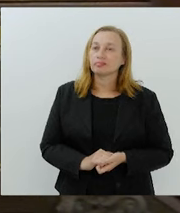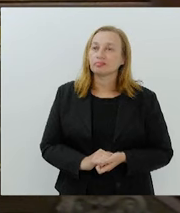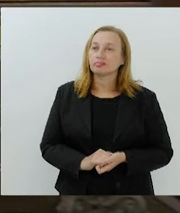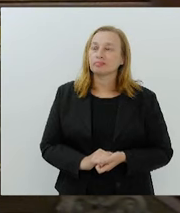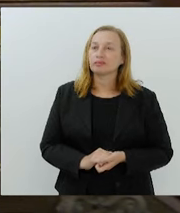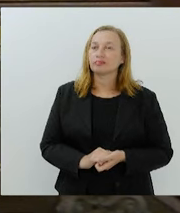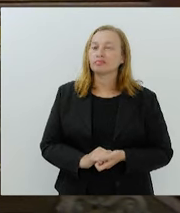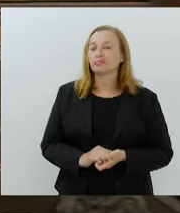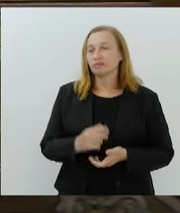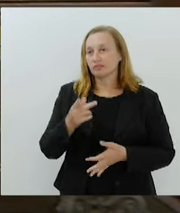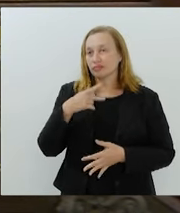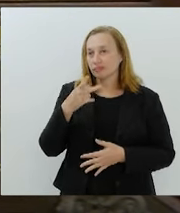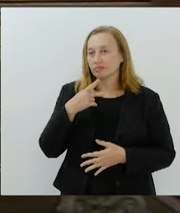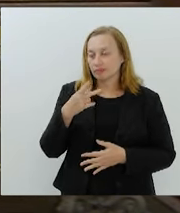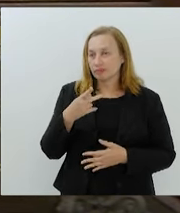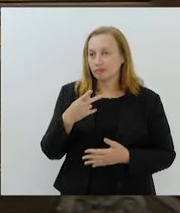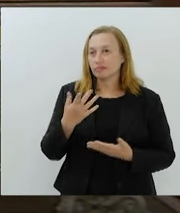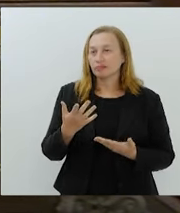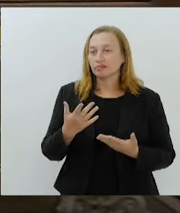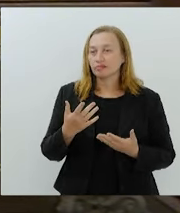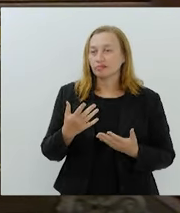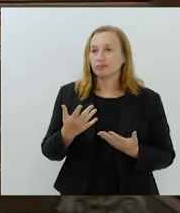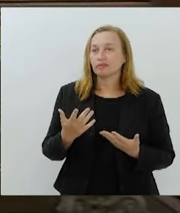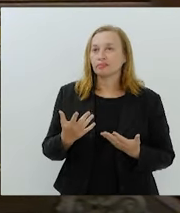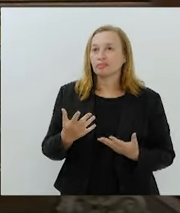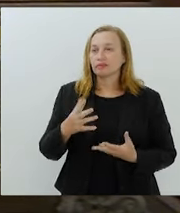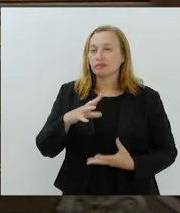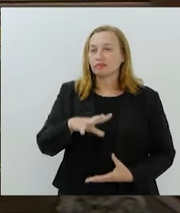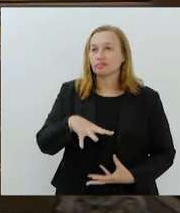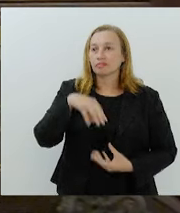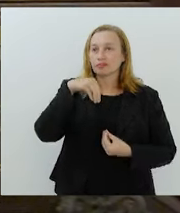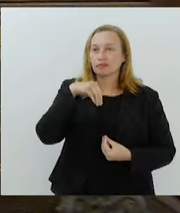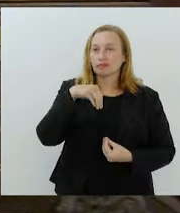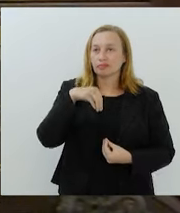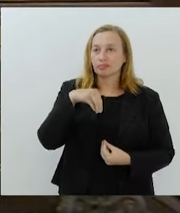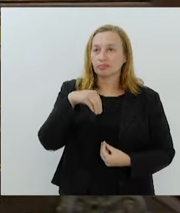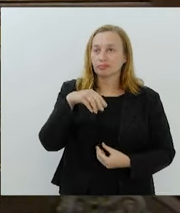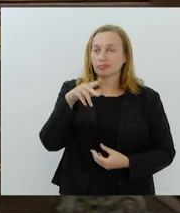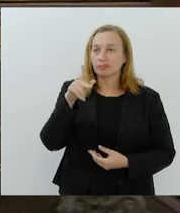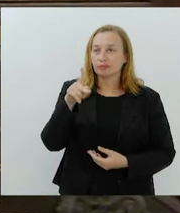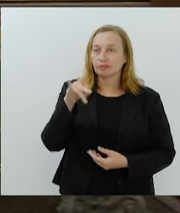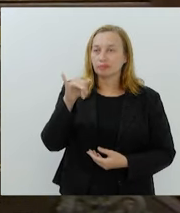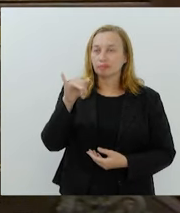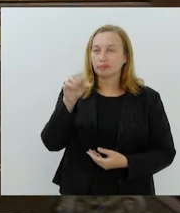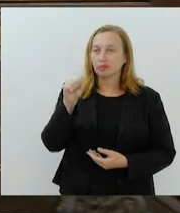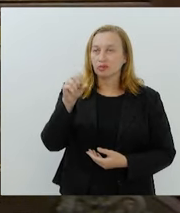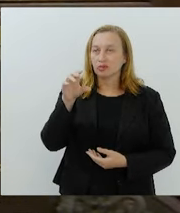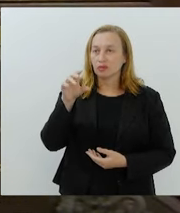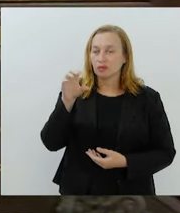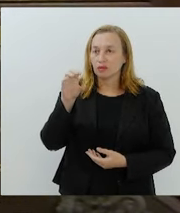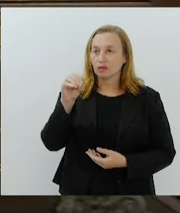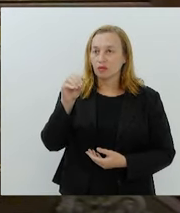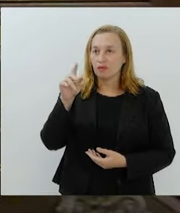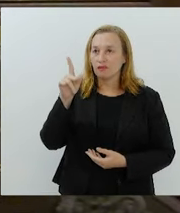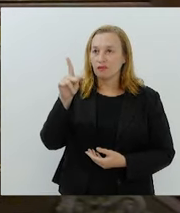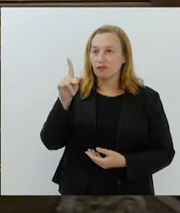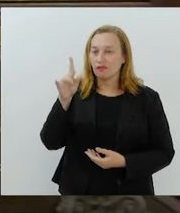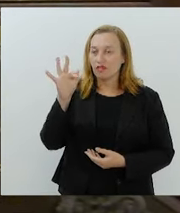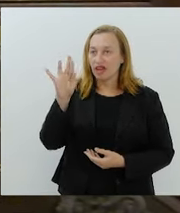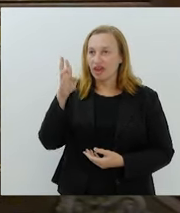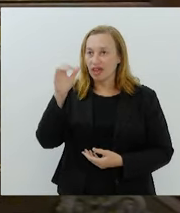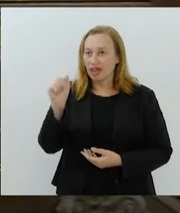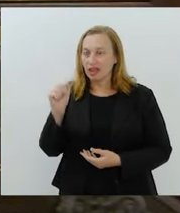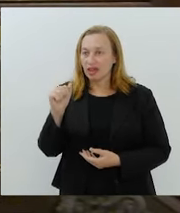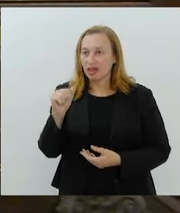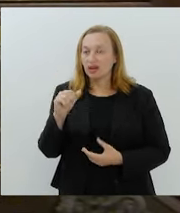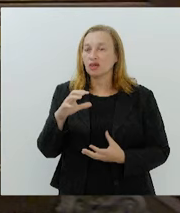termo, uma expressão espírita, nessa psicosfera, nesse campo eletromagnético